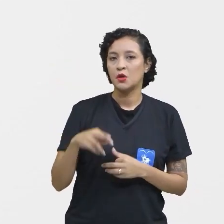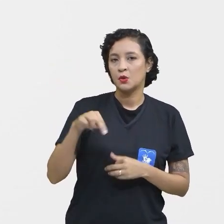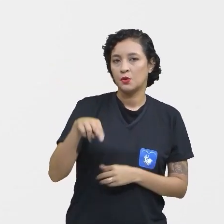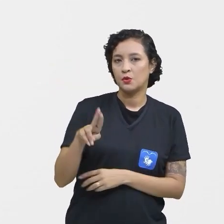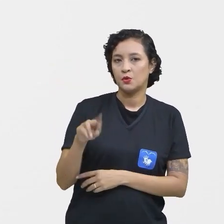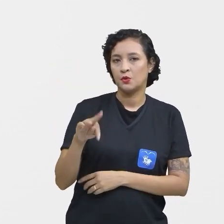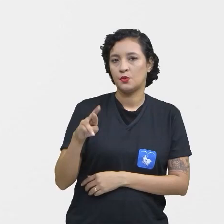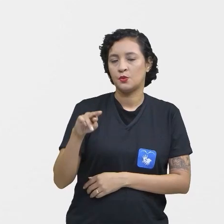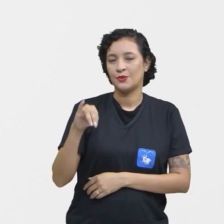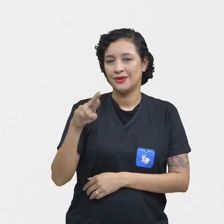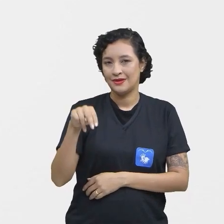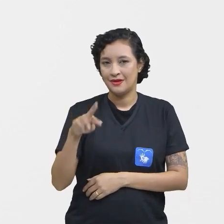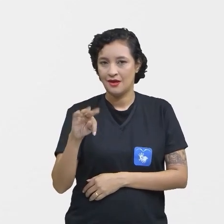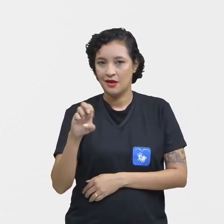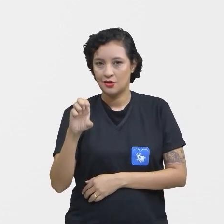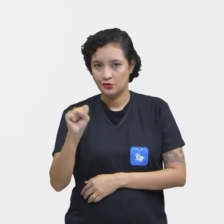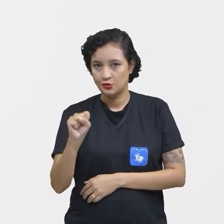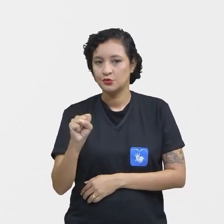nutrientes.